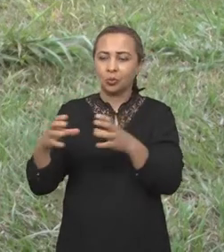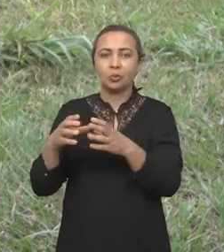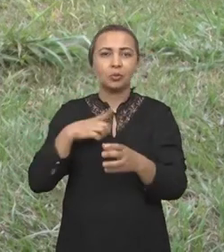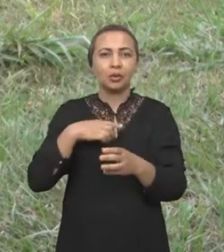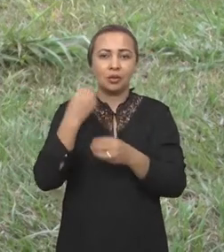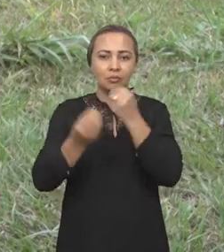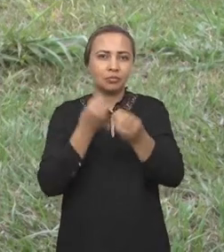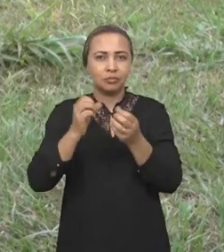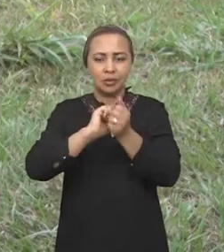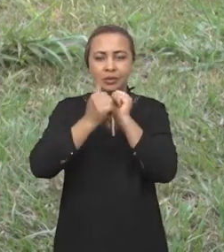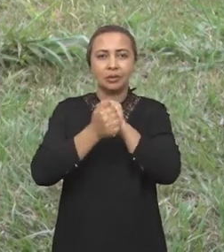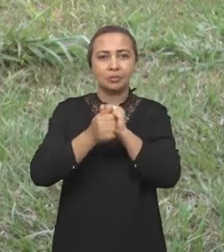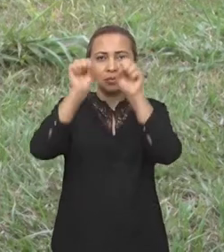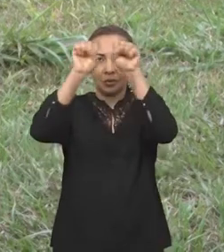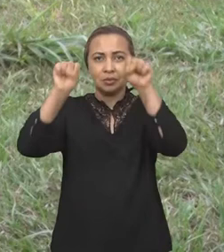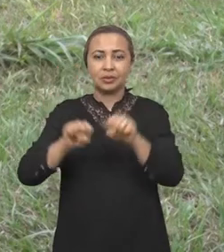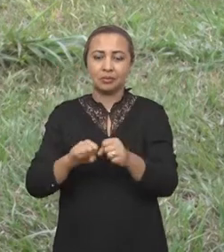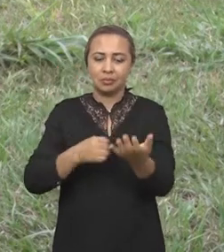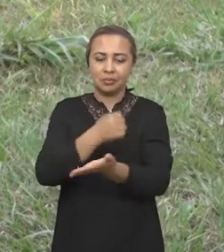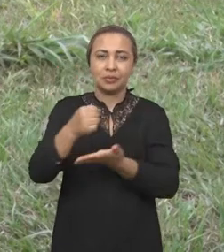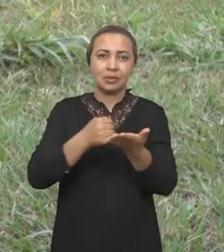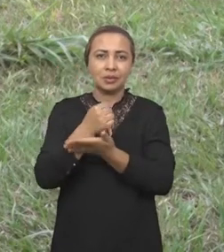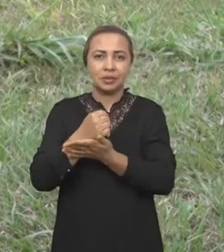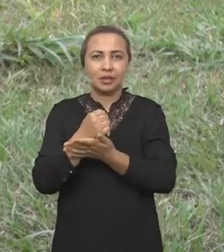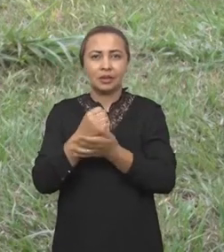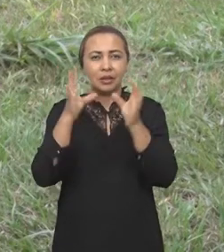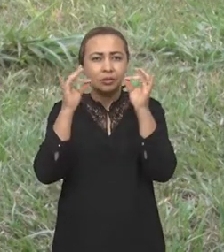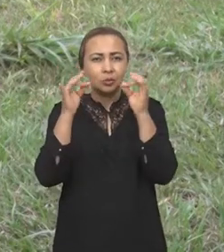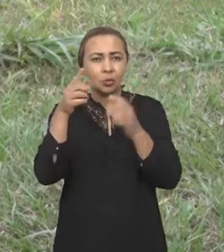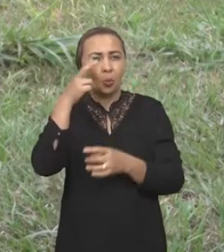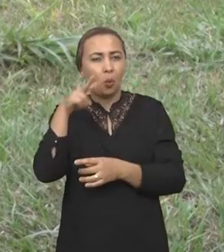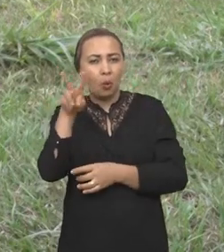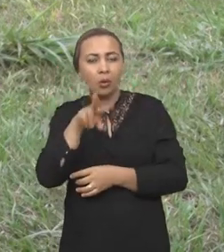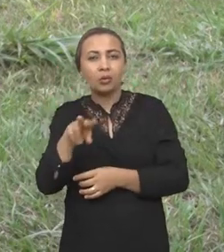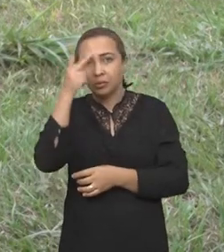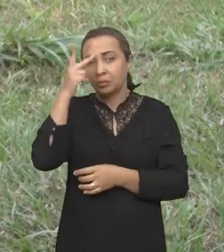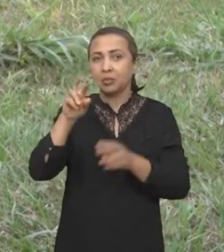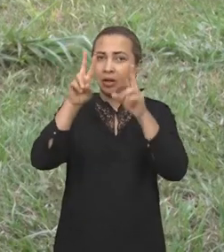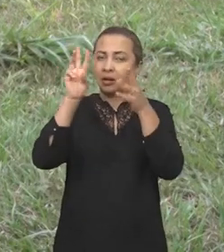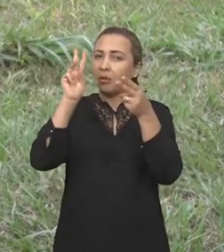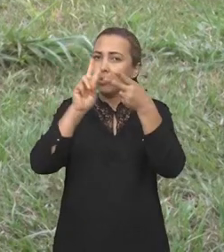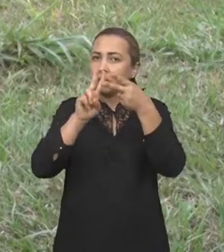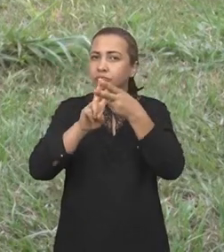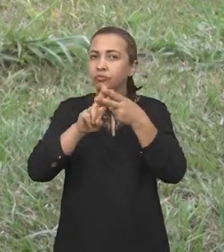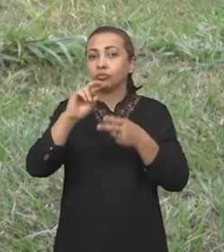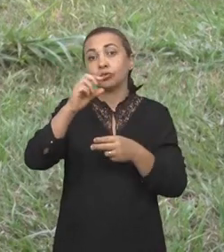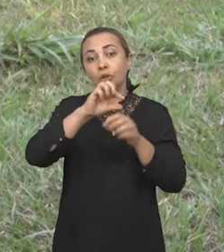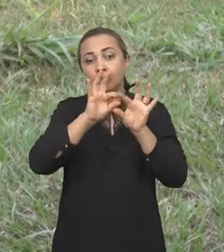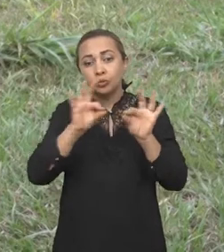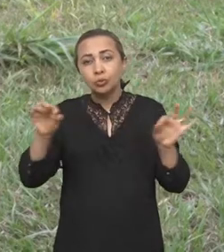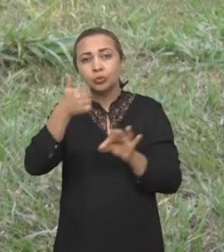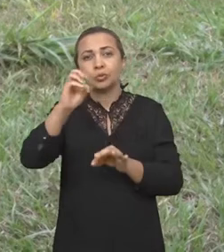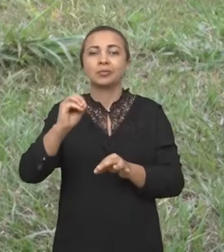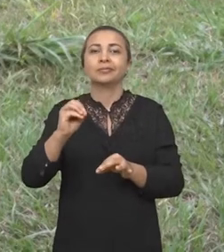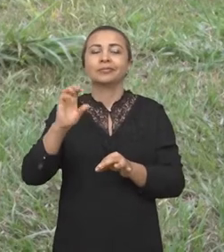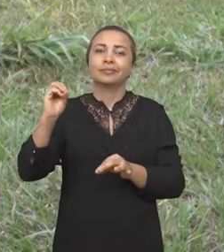a oportunidade de adaptar o sistema baseado em sensores óticos para a manutenção de uma rede de 200 quilômetros de gasodutos da